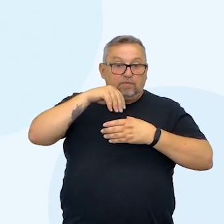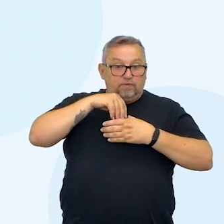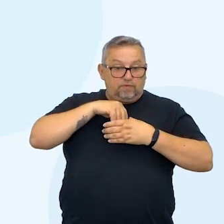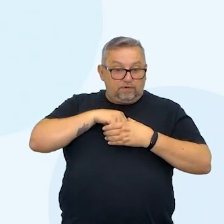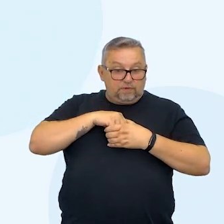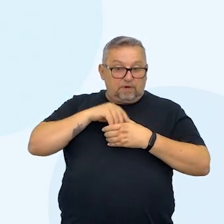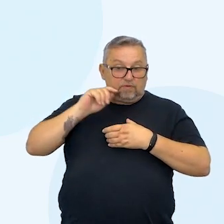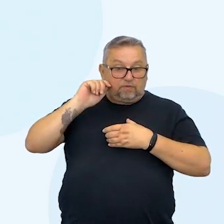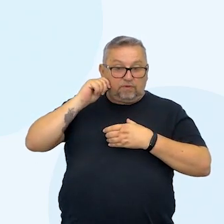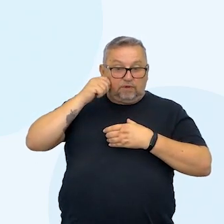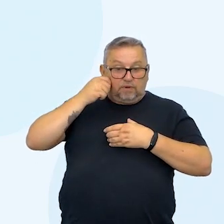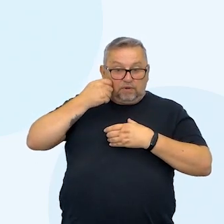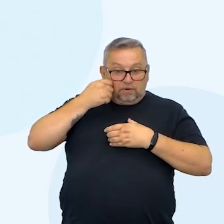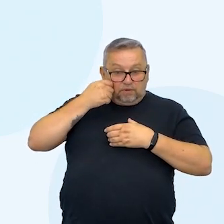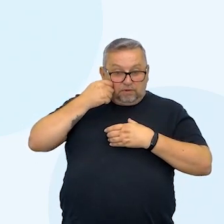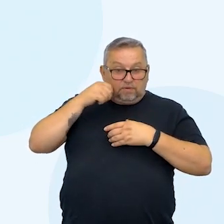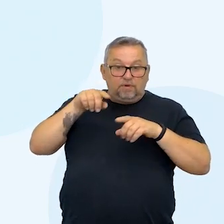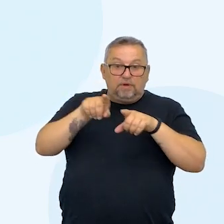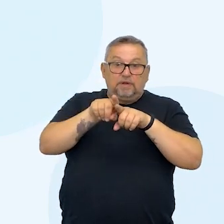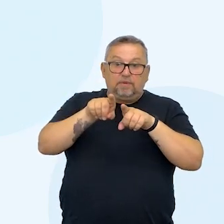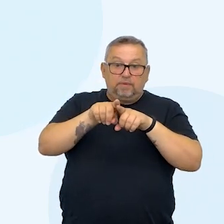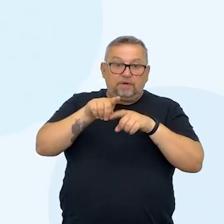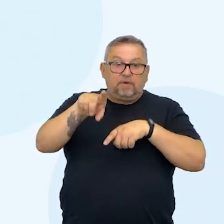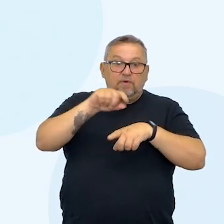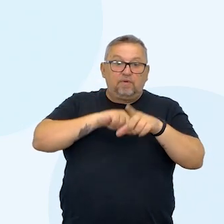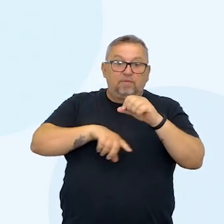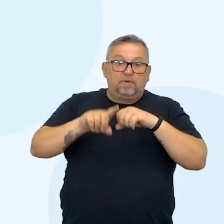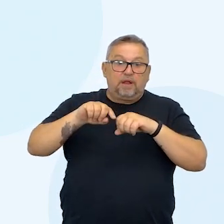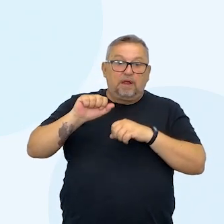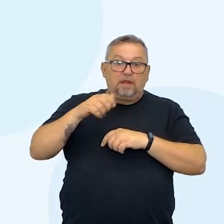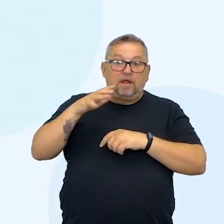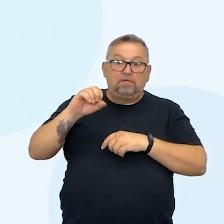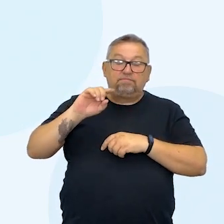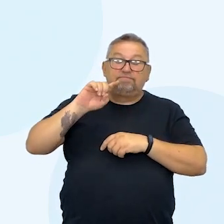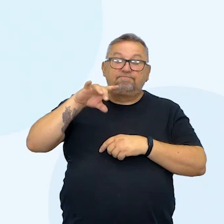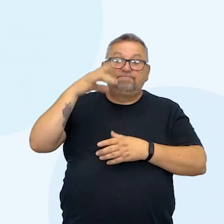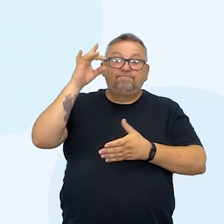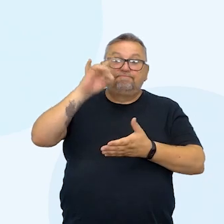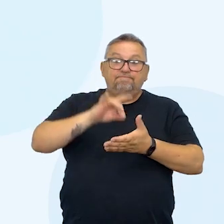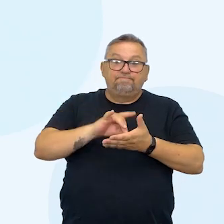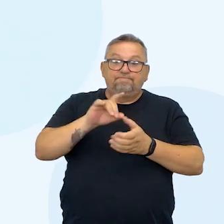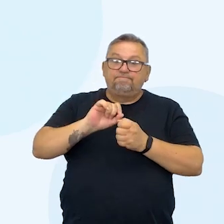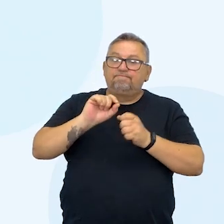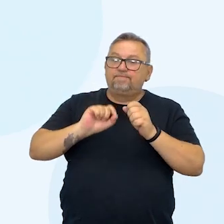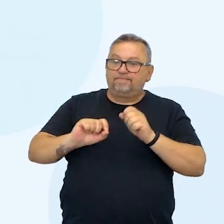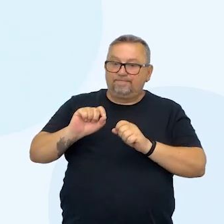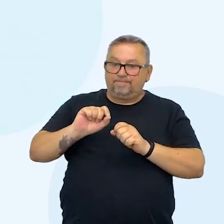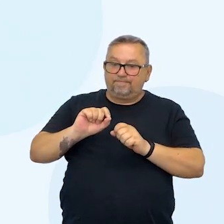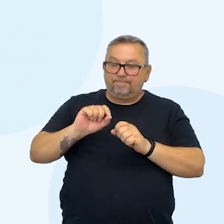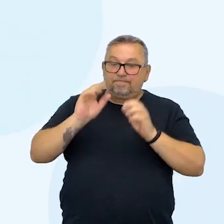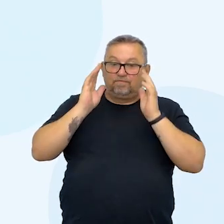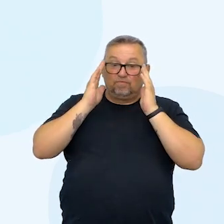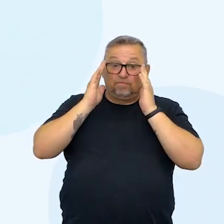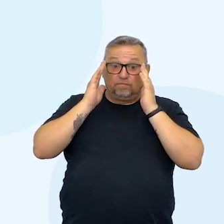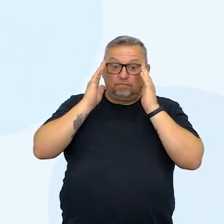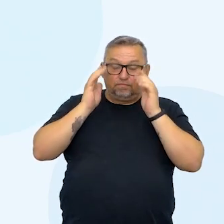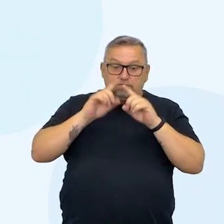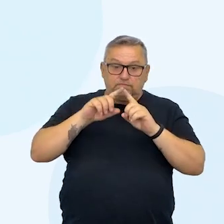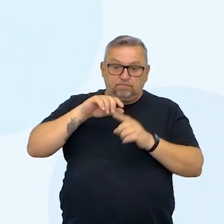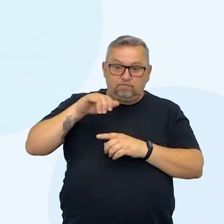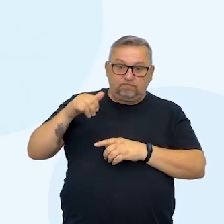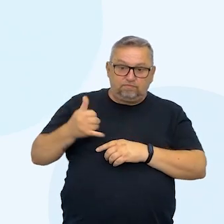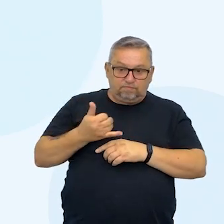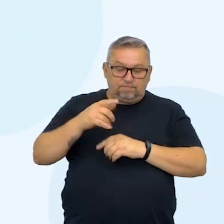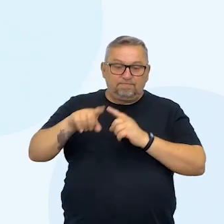na subjetividade do negro antilhano e das alternativas para a ação diante dessa realidade. Eu vou aproveitar e passar mais